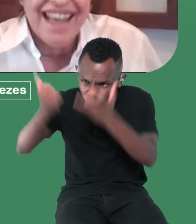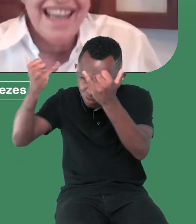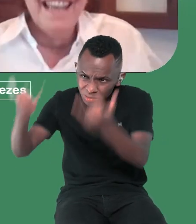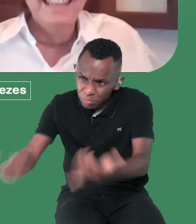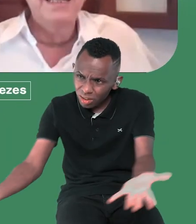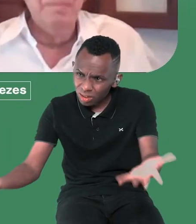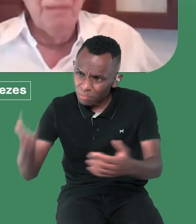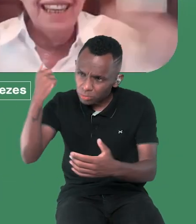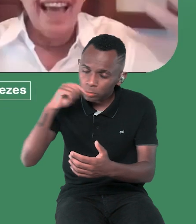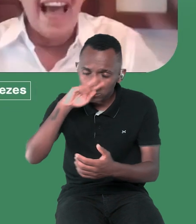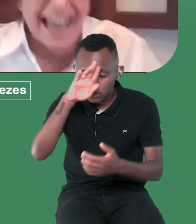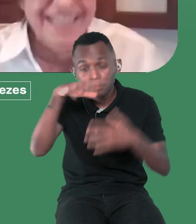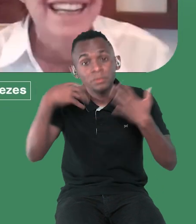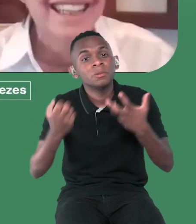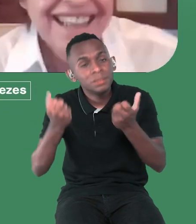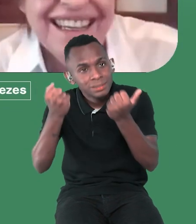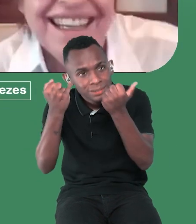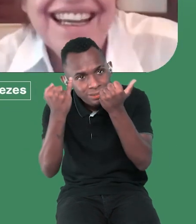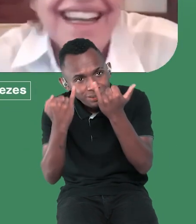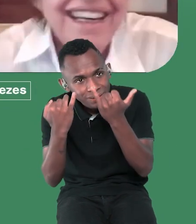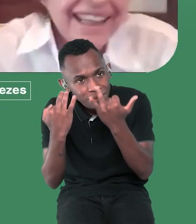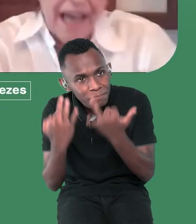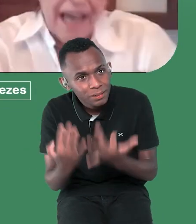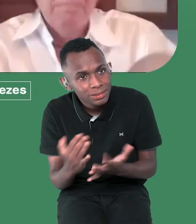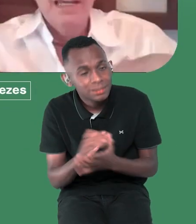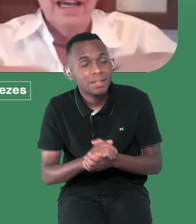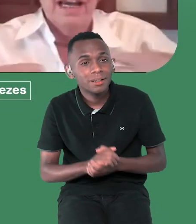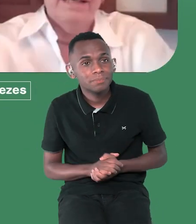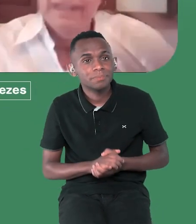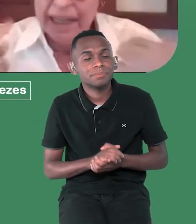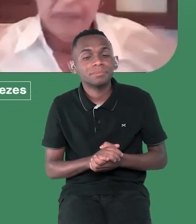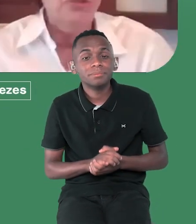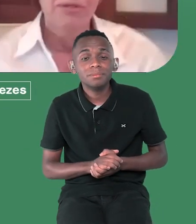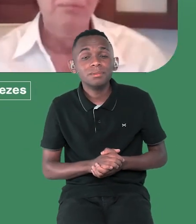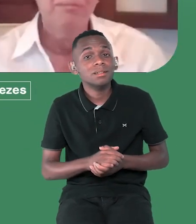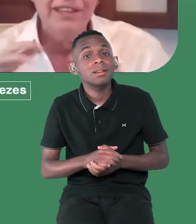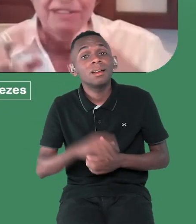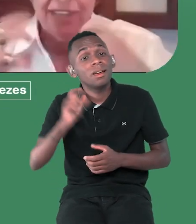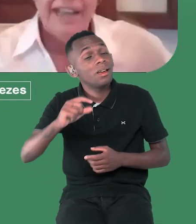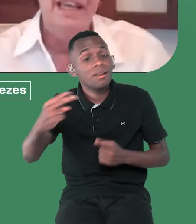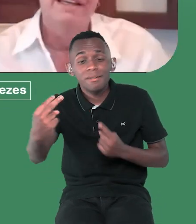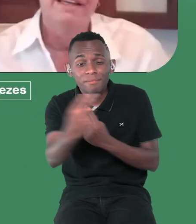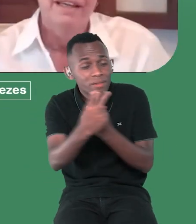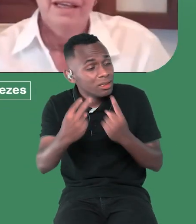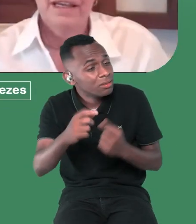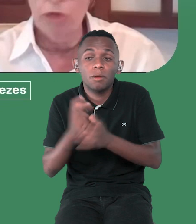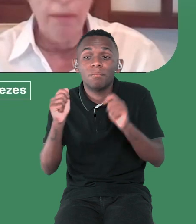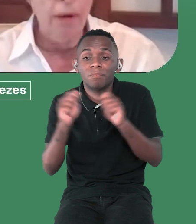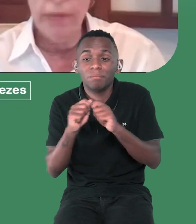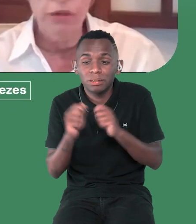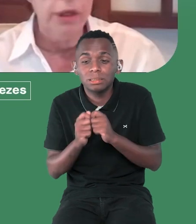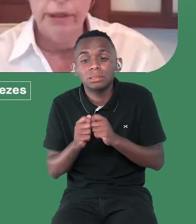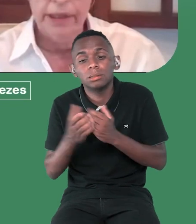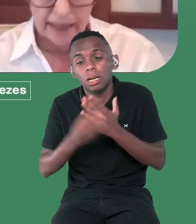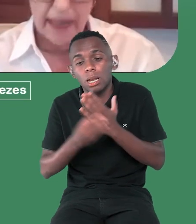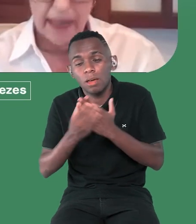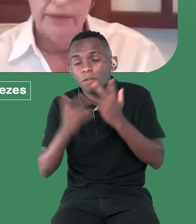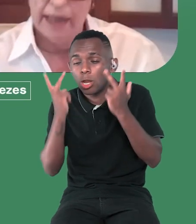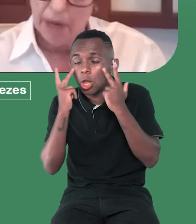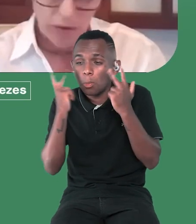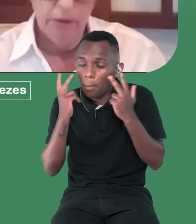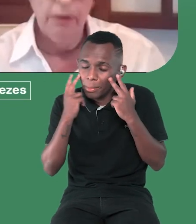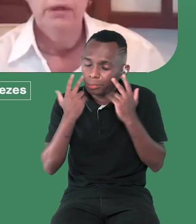imaginário. Ele traz muito aquela ideia pessoana, né, do Fernando Pessoa: somos do tamanho dos nossos